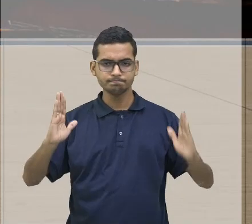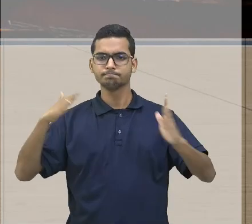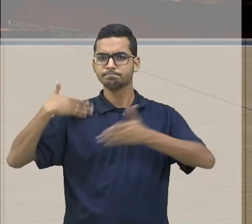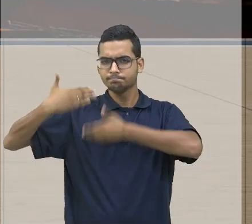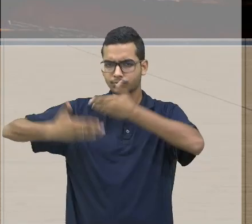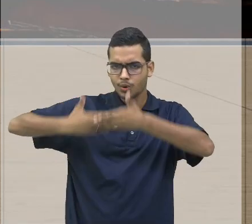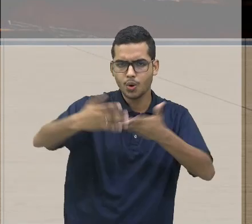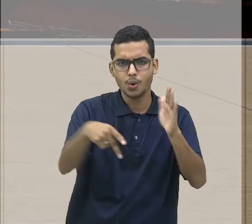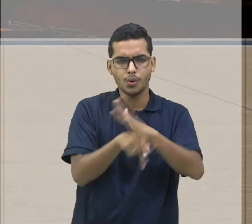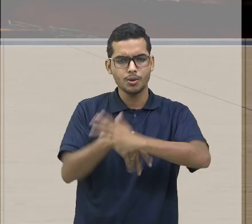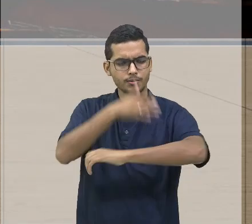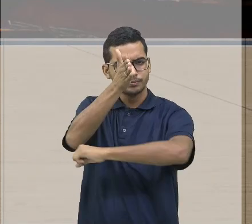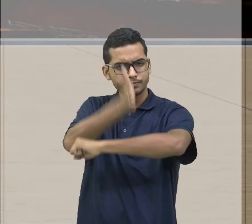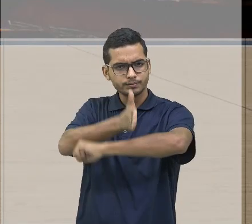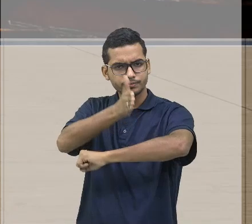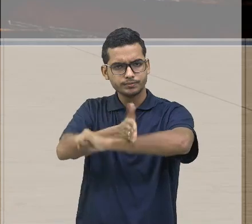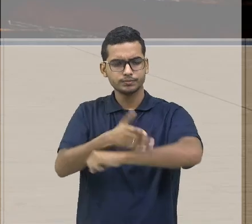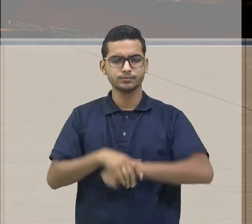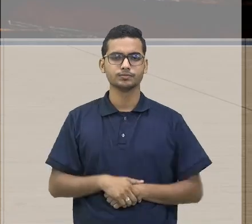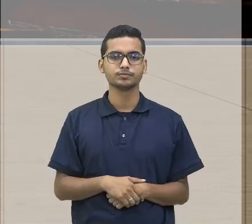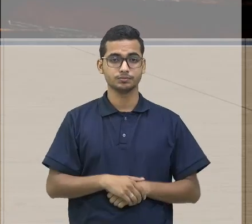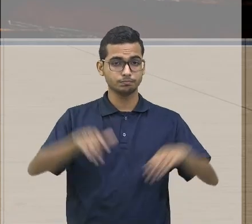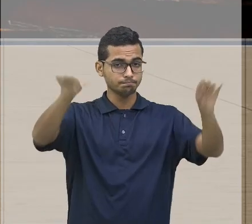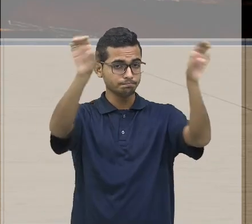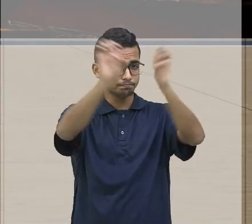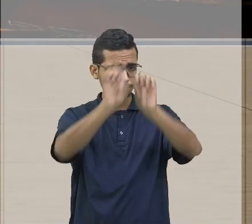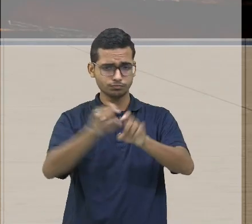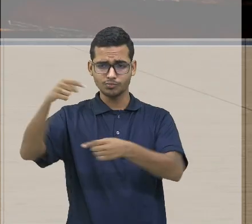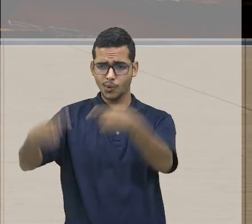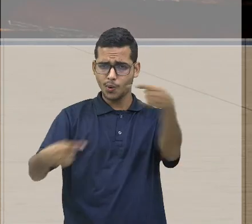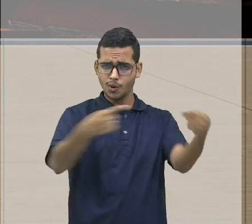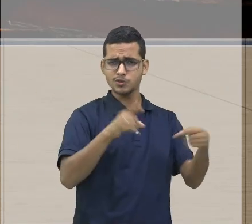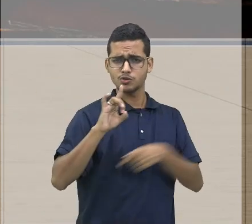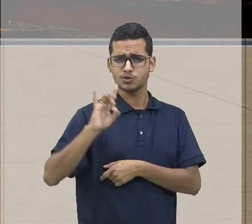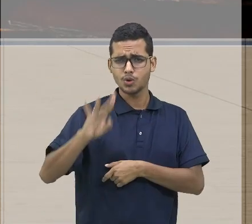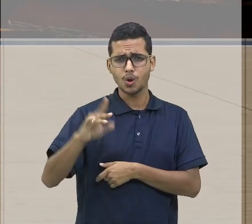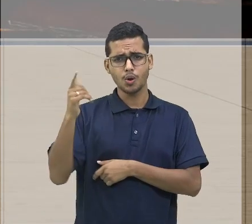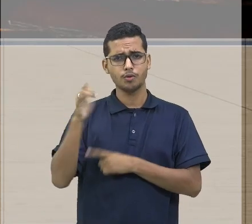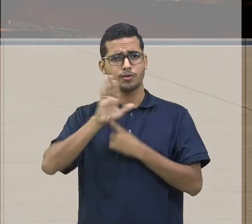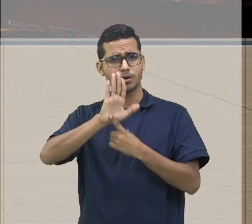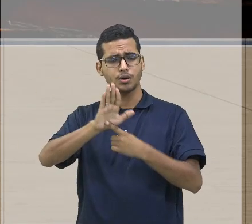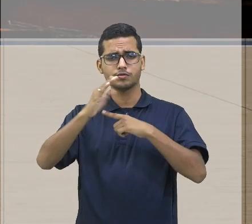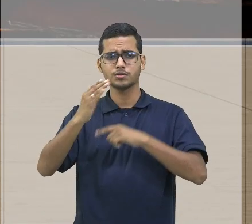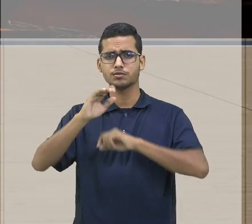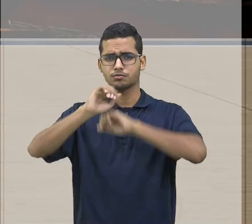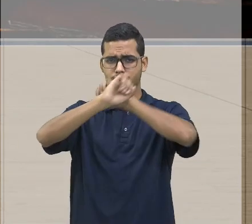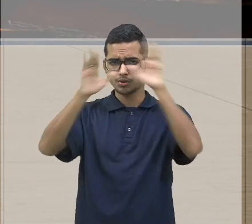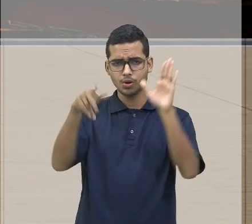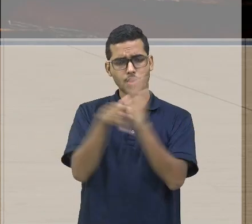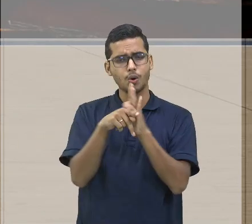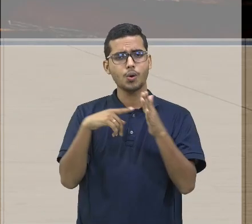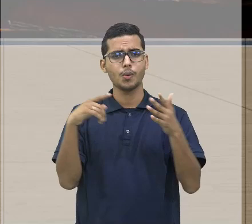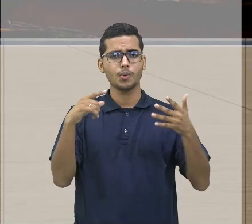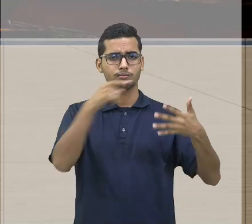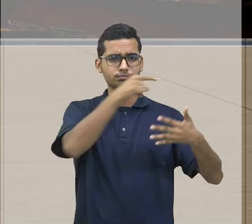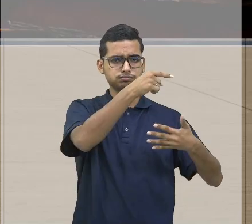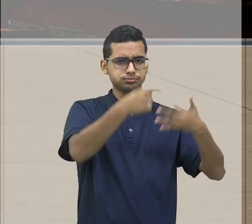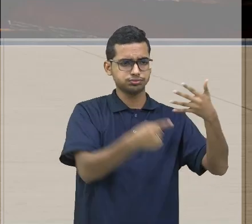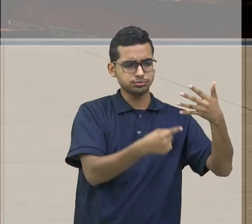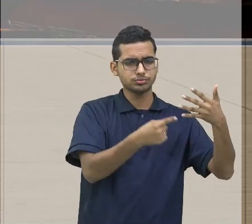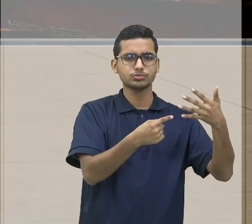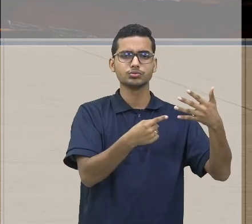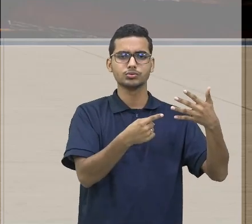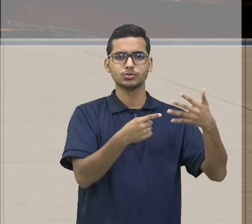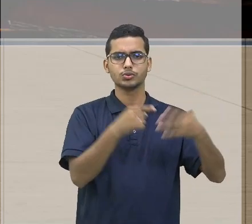Média, não é só a estrutura política e social que vai se cristalizar a partir da fusão desses elementos bárbaros